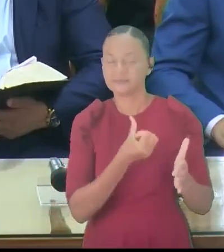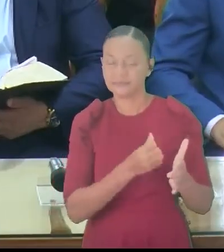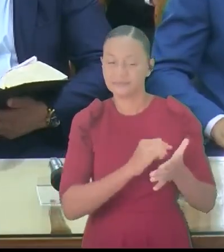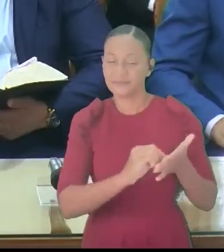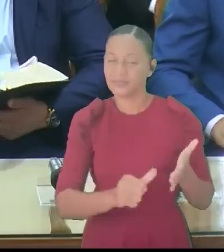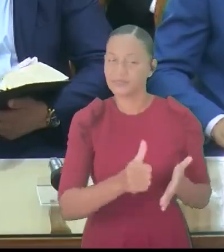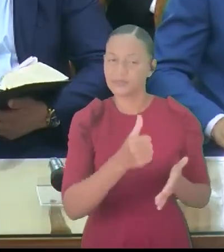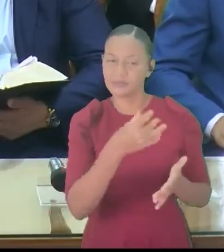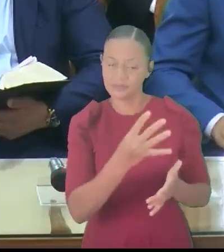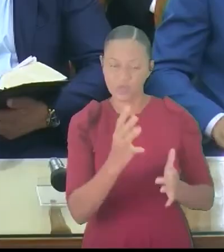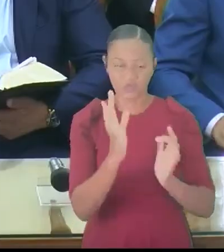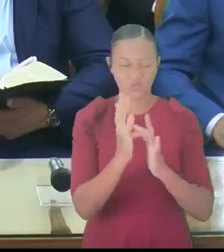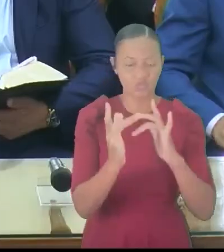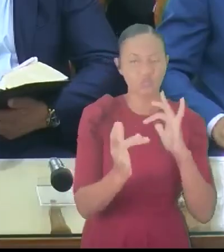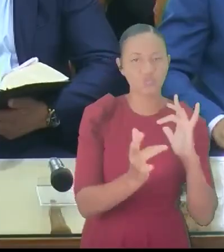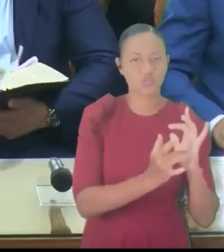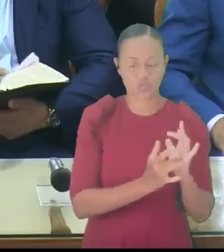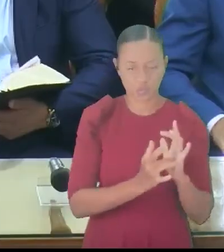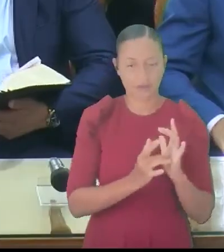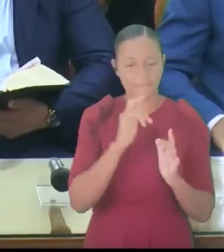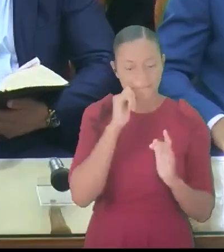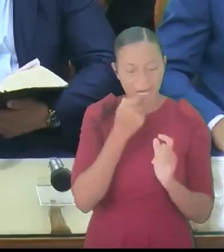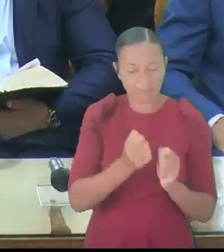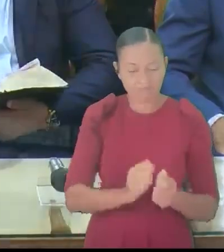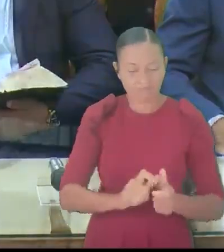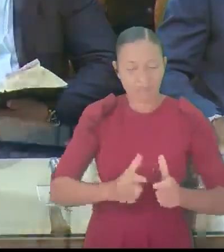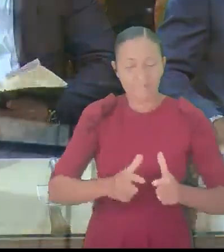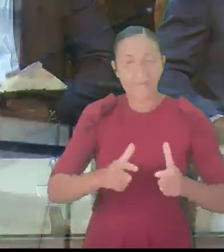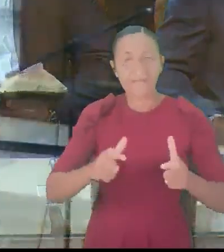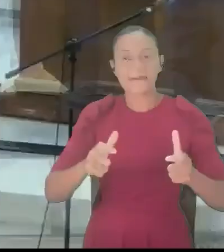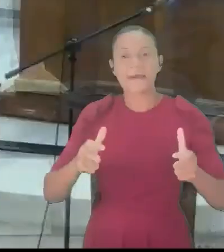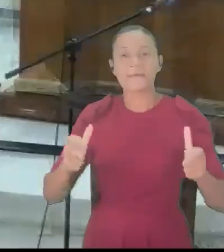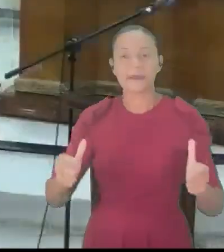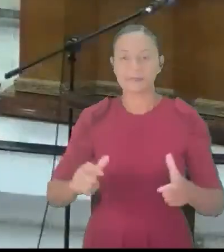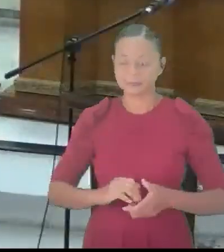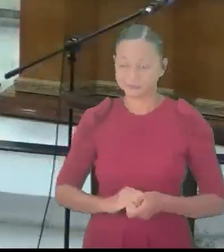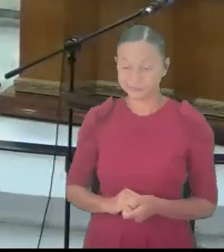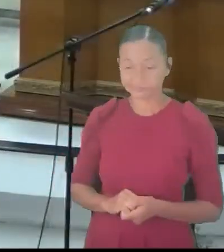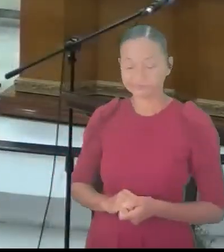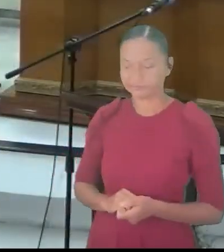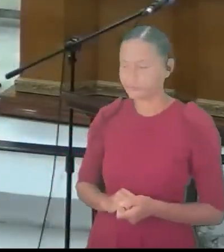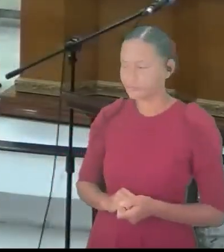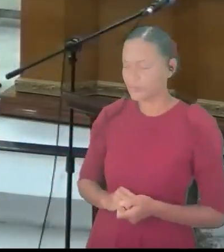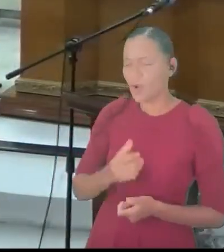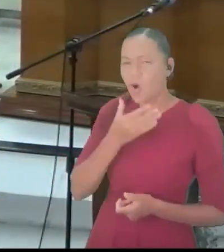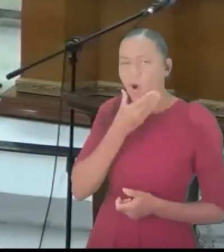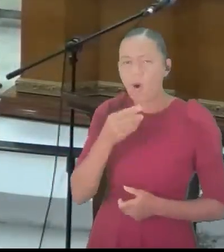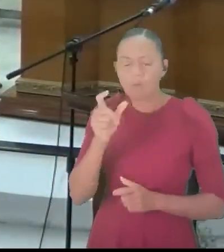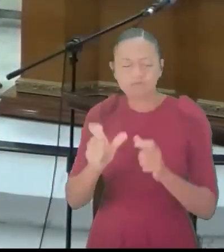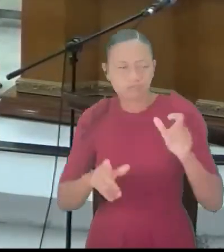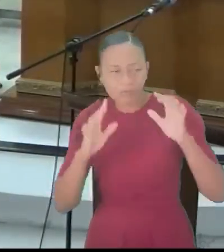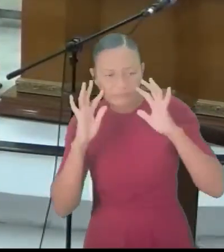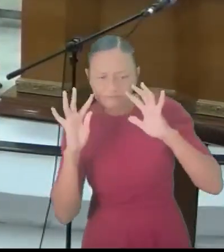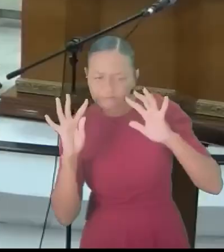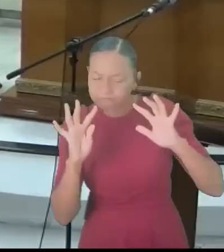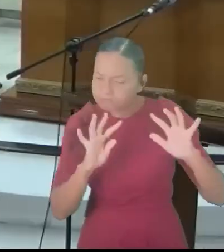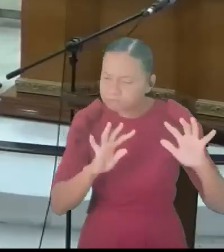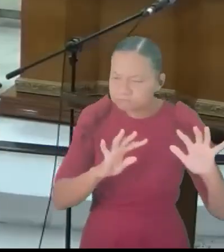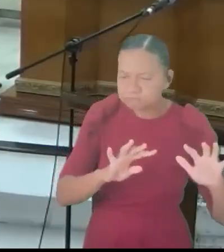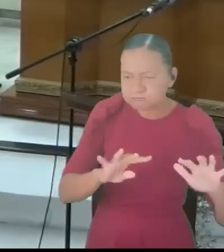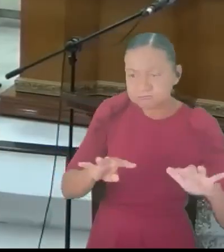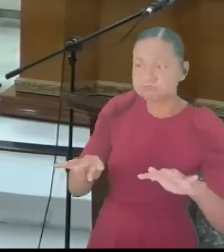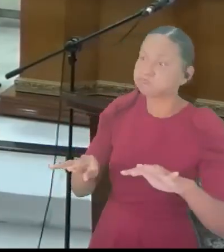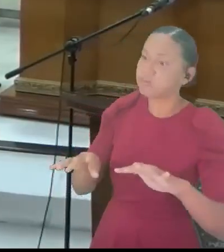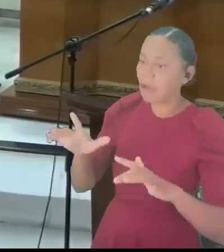Jesus multiplicou os pães. Vendo, pois, aqueles homens o milagre que Jesus